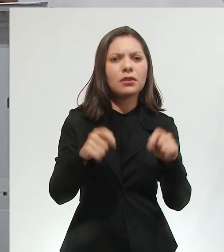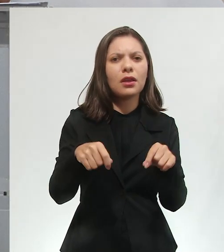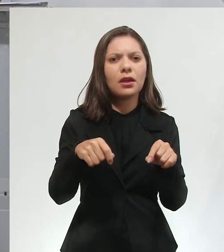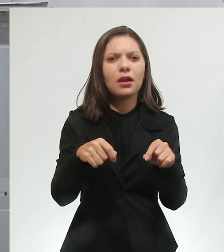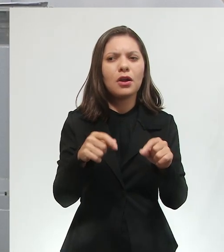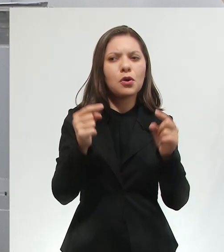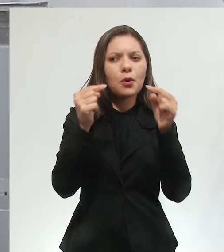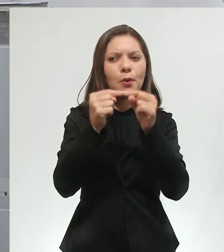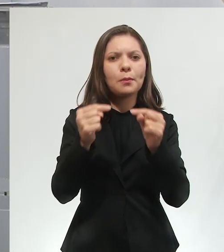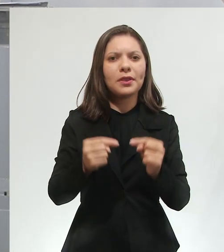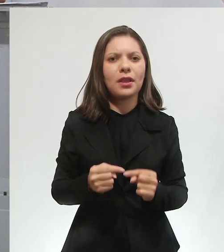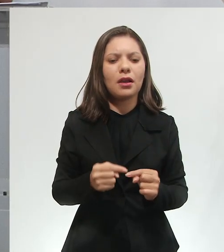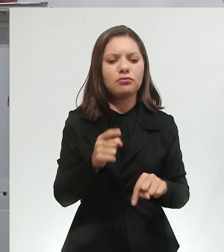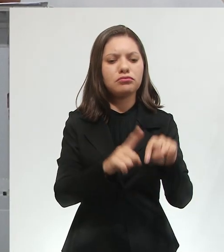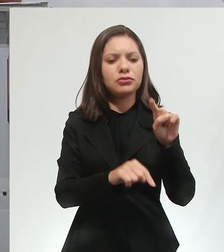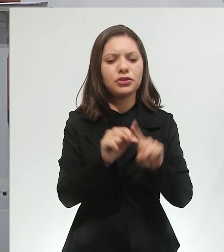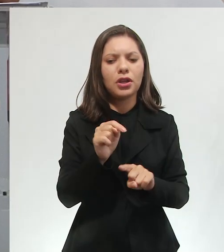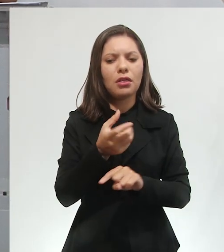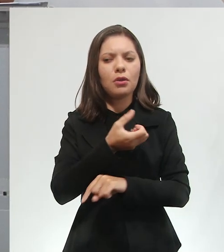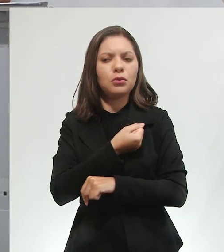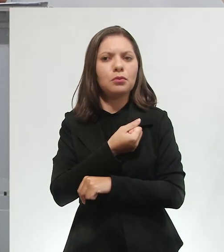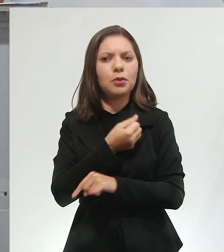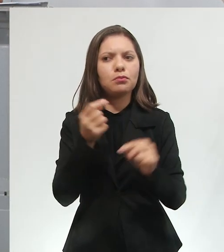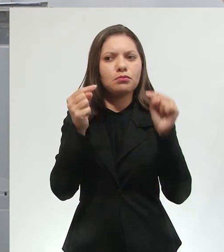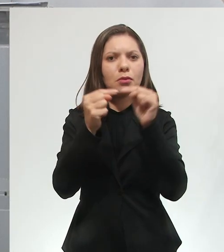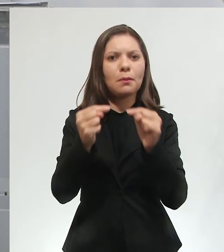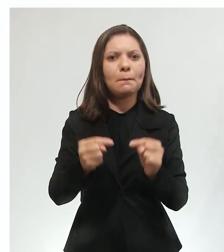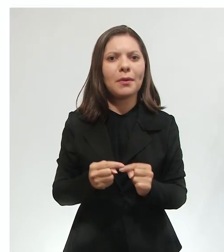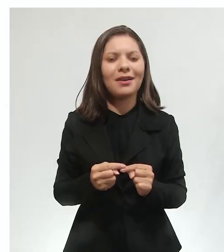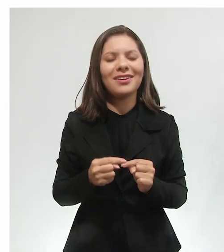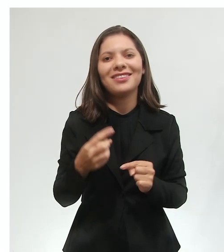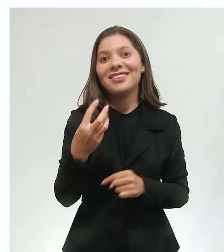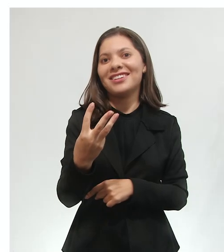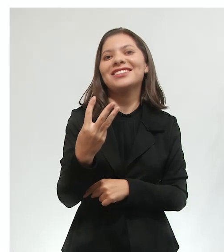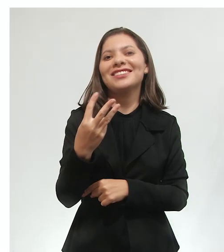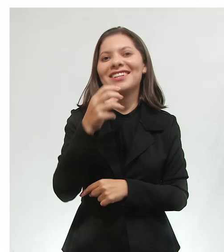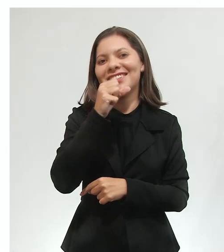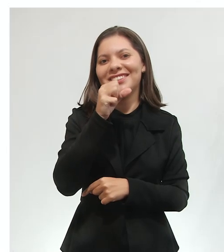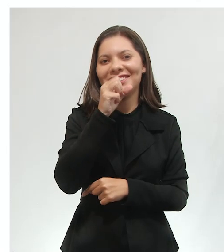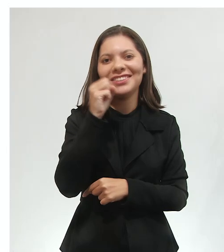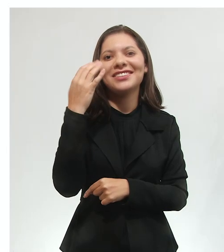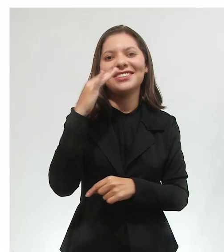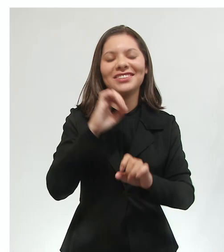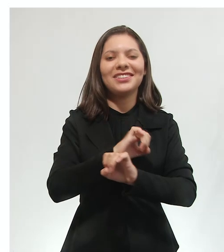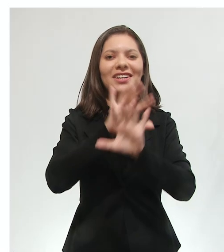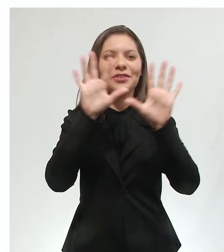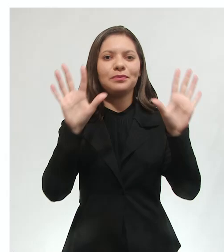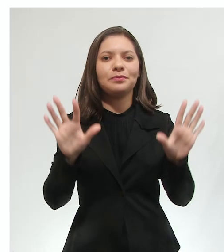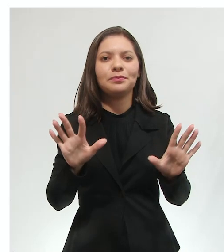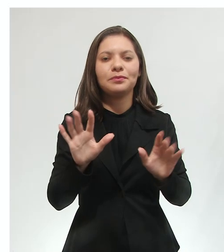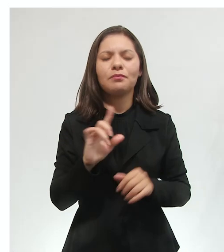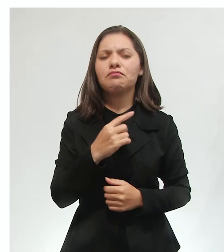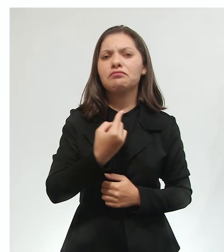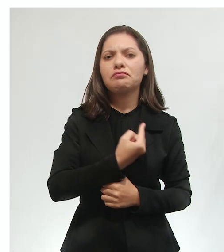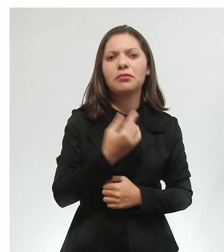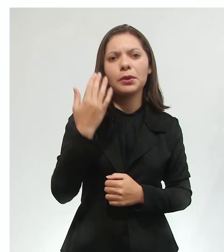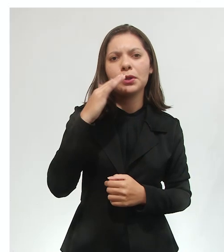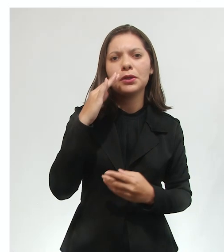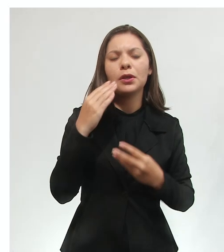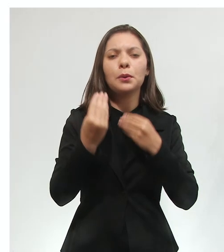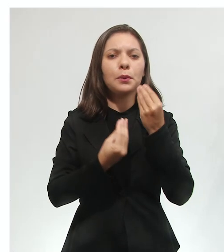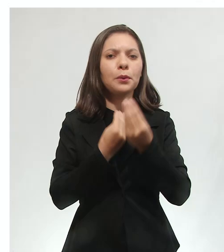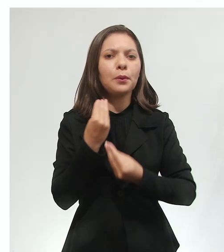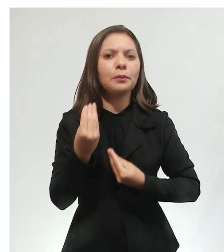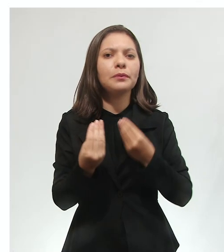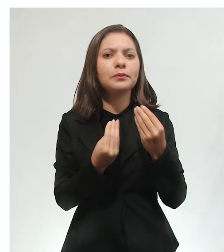à outra, o número 3 começa a fazer um sentido. E como é que nós vamos desvendar esse cotidiano numérico? Nós primeiro